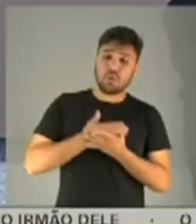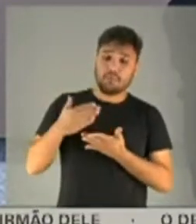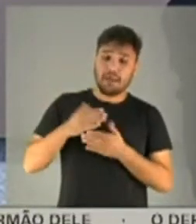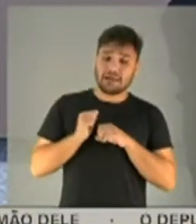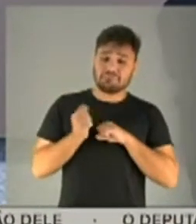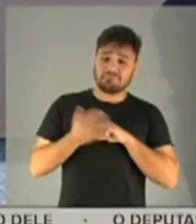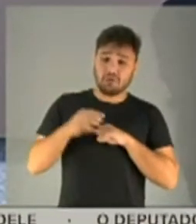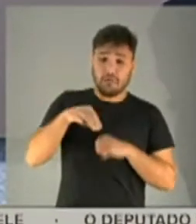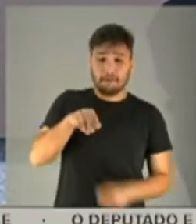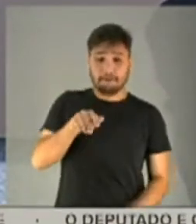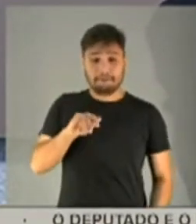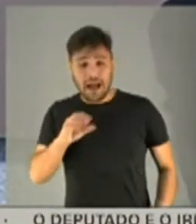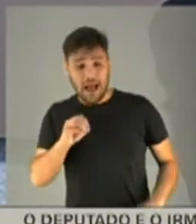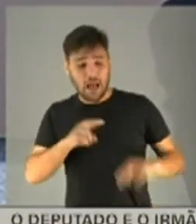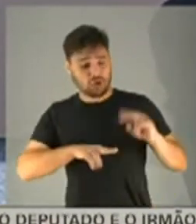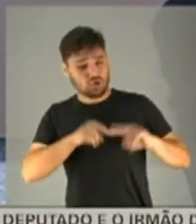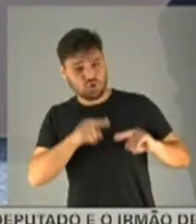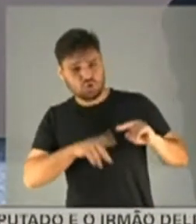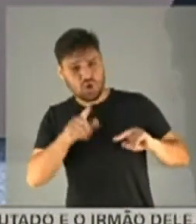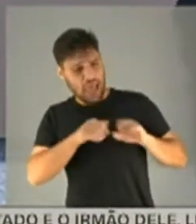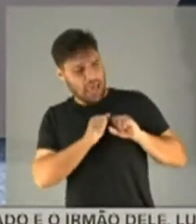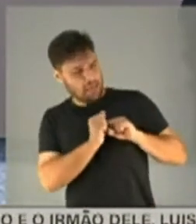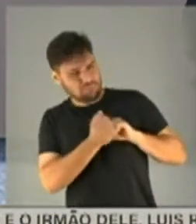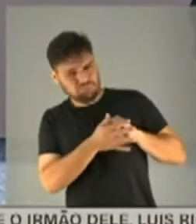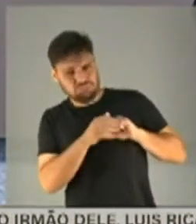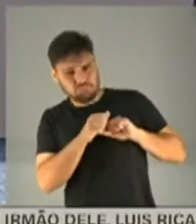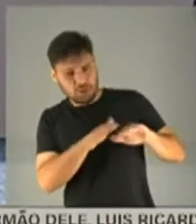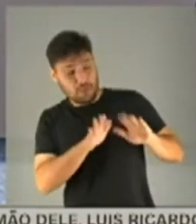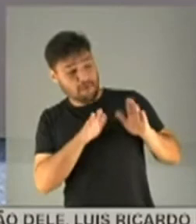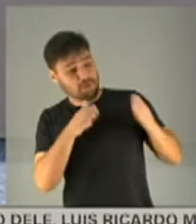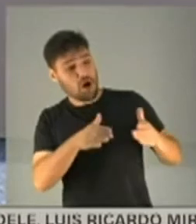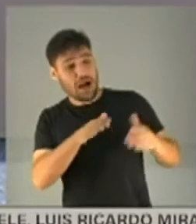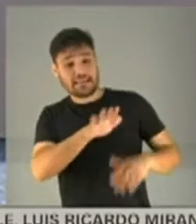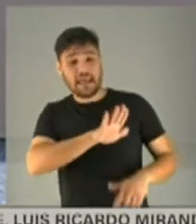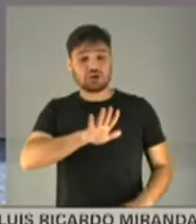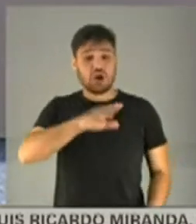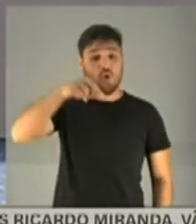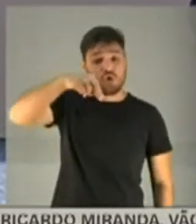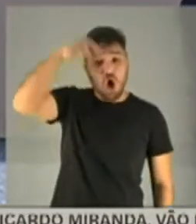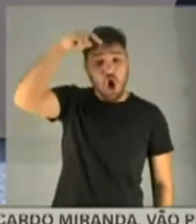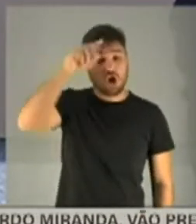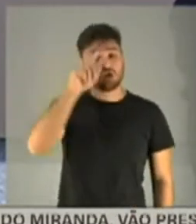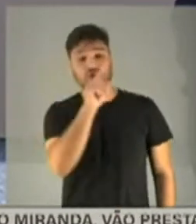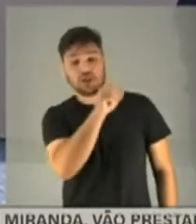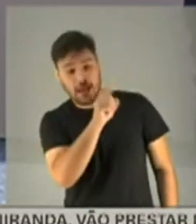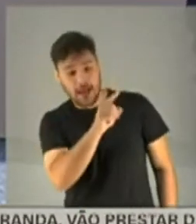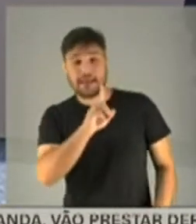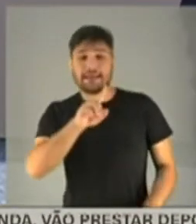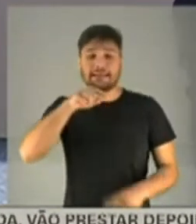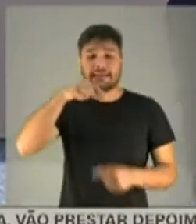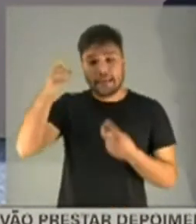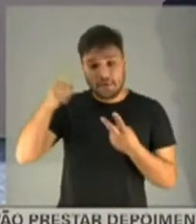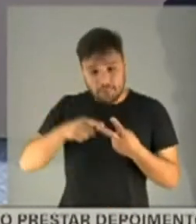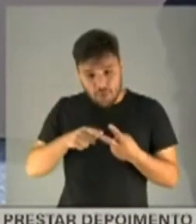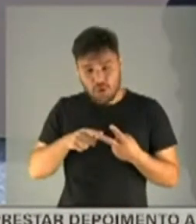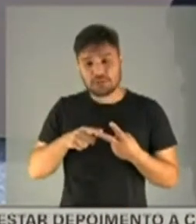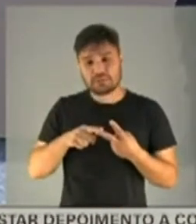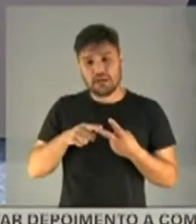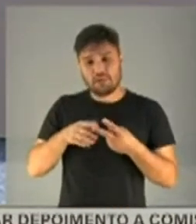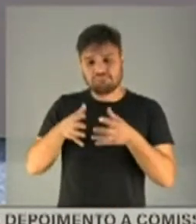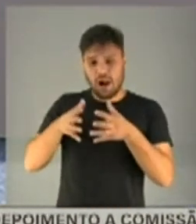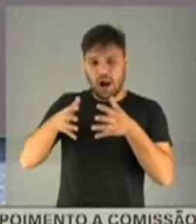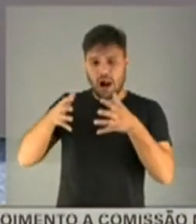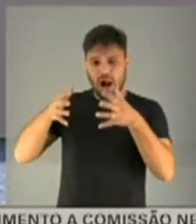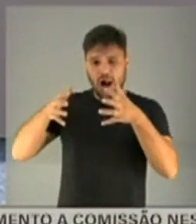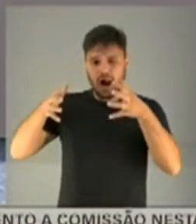pandemia, em maio e junho, era uma pandemia concentrada na região norte do Brasil e que depois ia crescendo